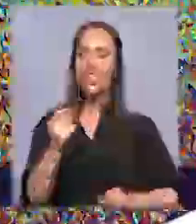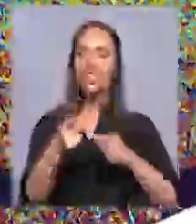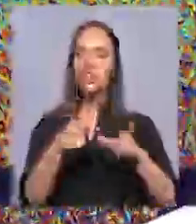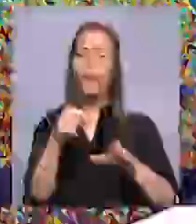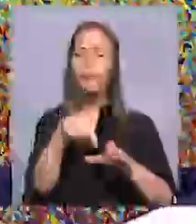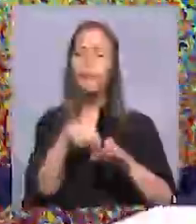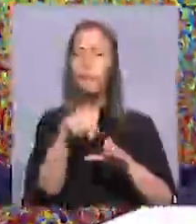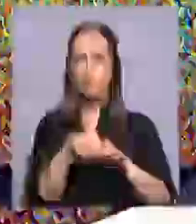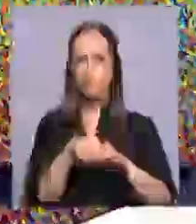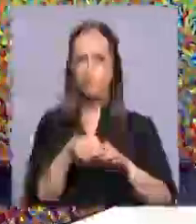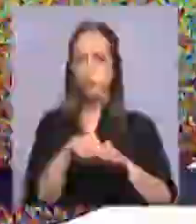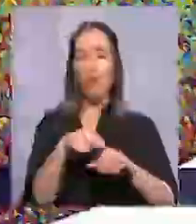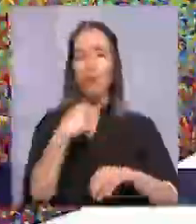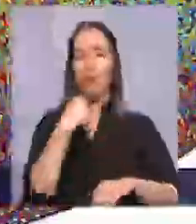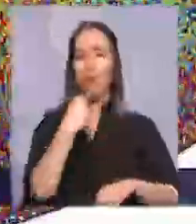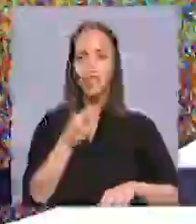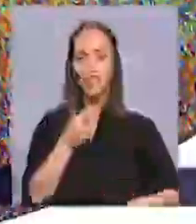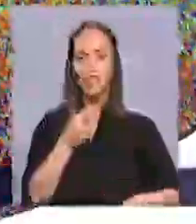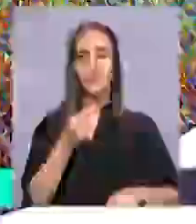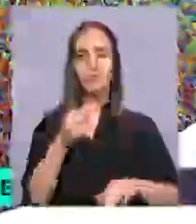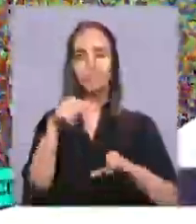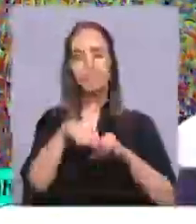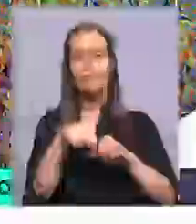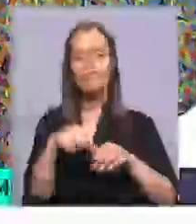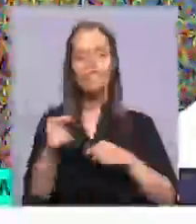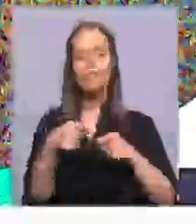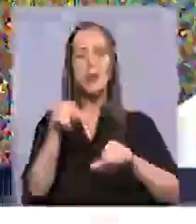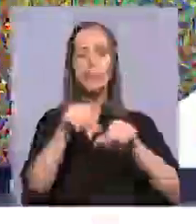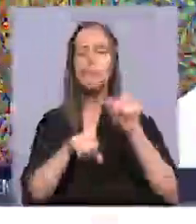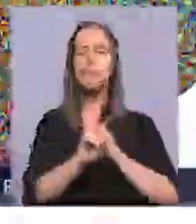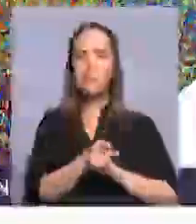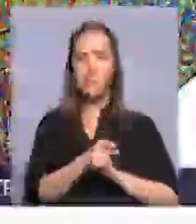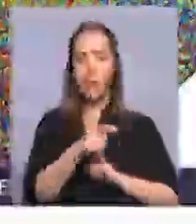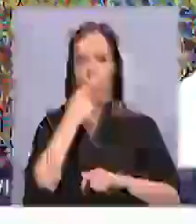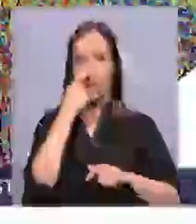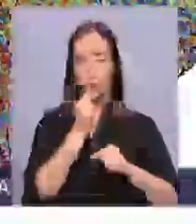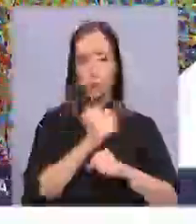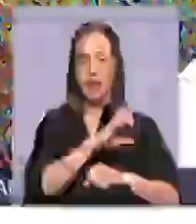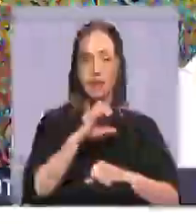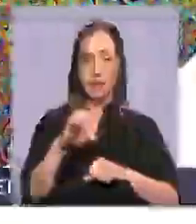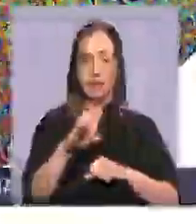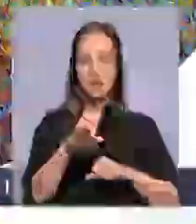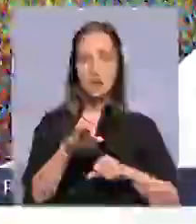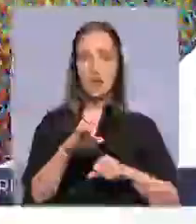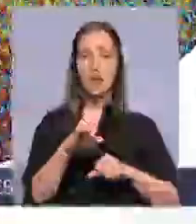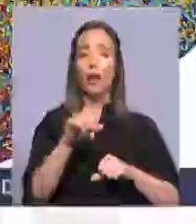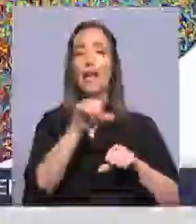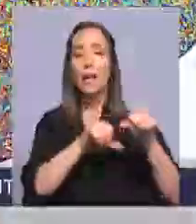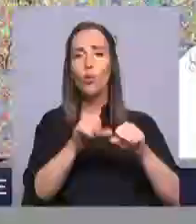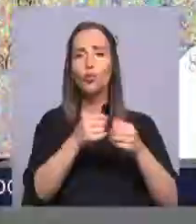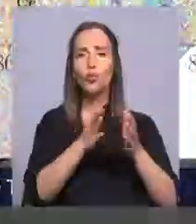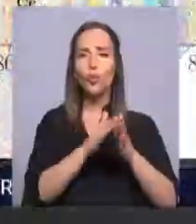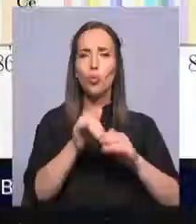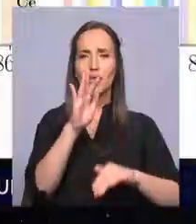nomeadamente aquilo que os astrónomos chamam a metalicidade das estrelas. Para os astrónomos, metal é tudo o que é acima do hélio. Portanto, é uma maneira